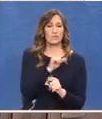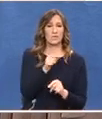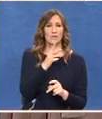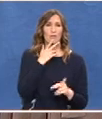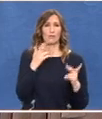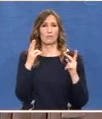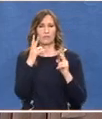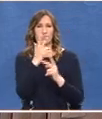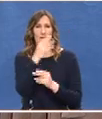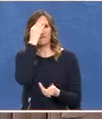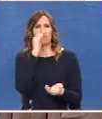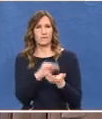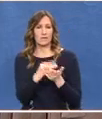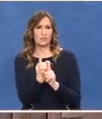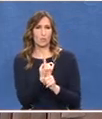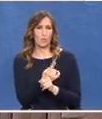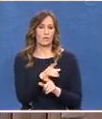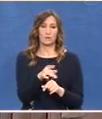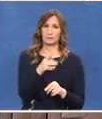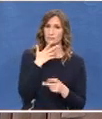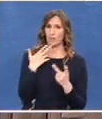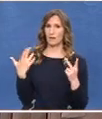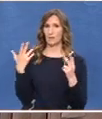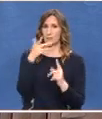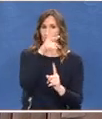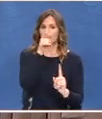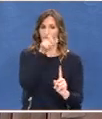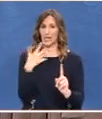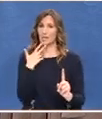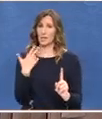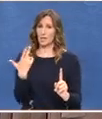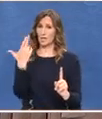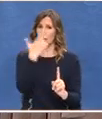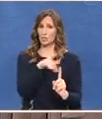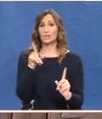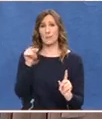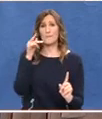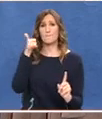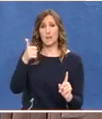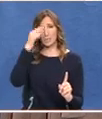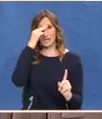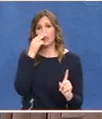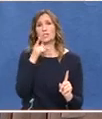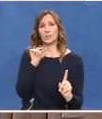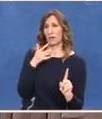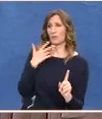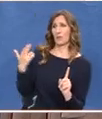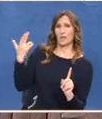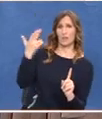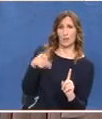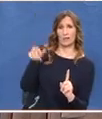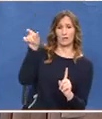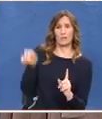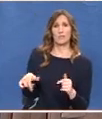difamação. Ele que tem sido muito criticado, não só ele, mas também Bárbara Guimarães, mas ele que acabou